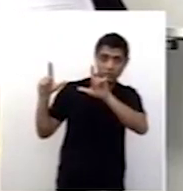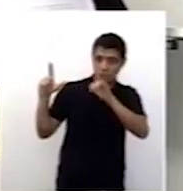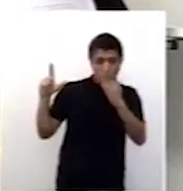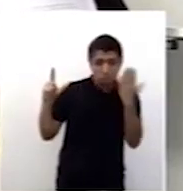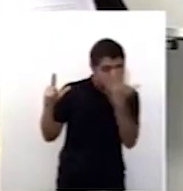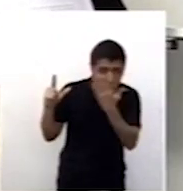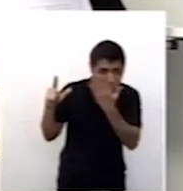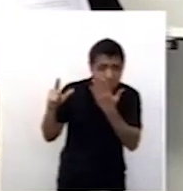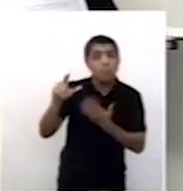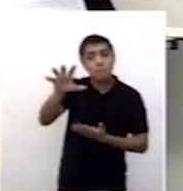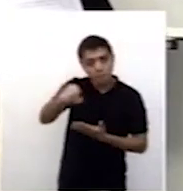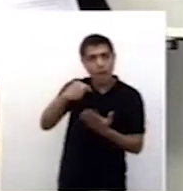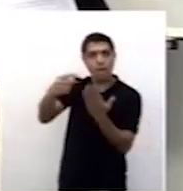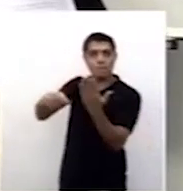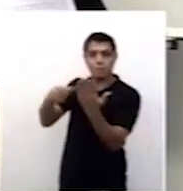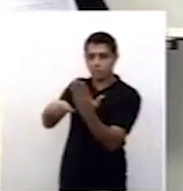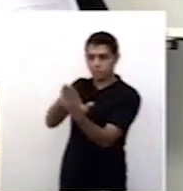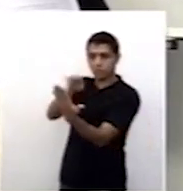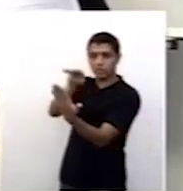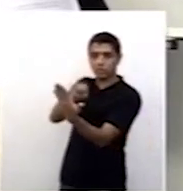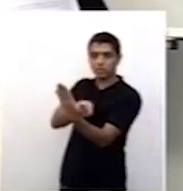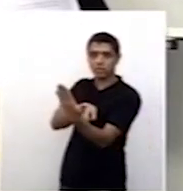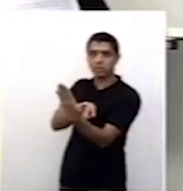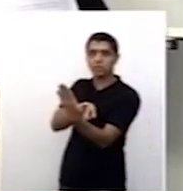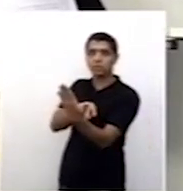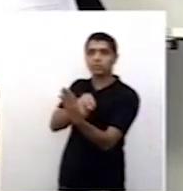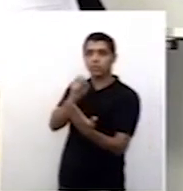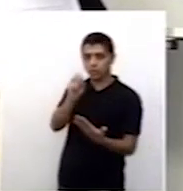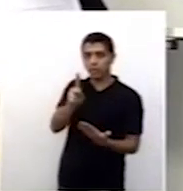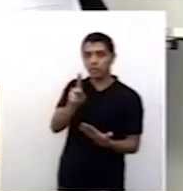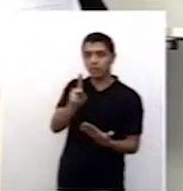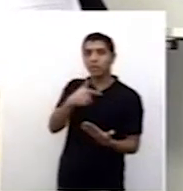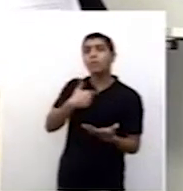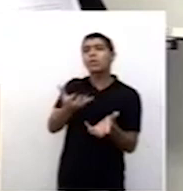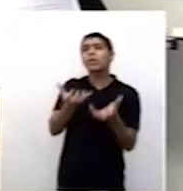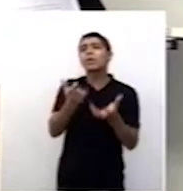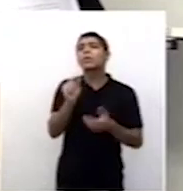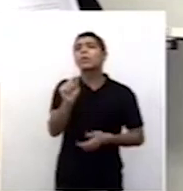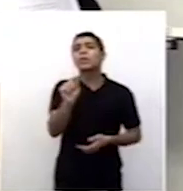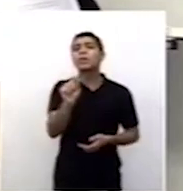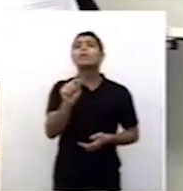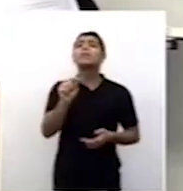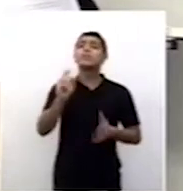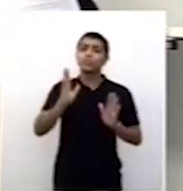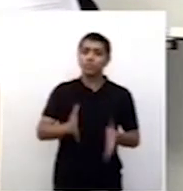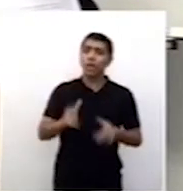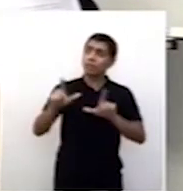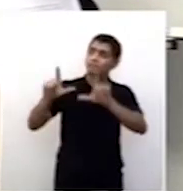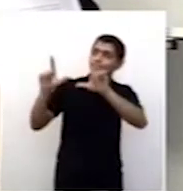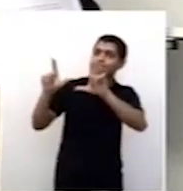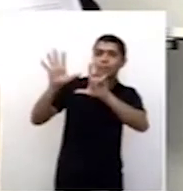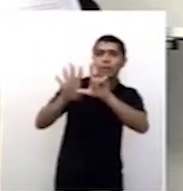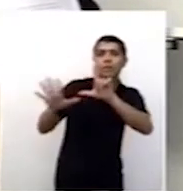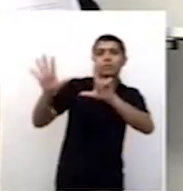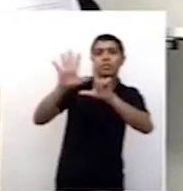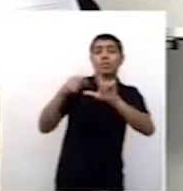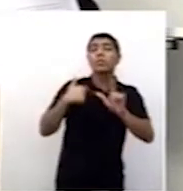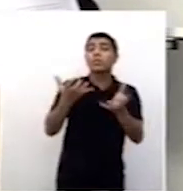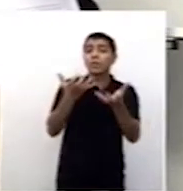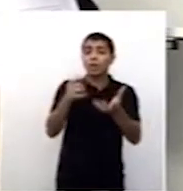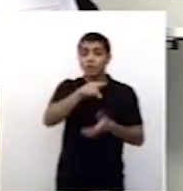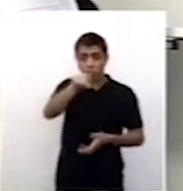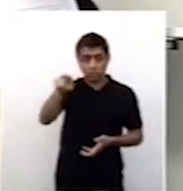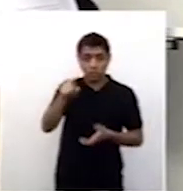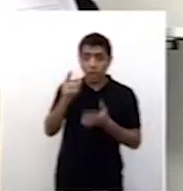acompanhar pela apostila do aluno. O que eu quero neste momento? Então, nós fizemos a leitura da imagem. Eu quero que vocês observem, vou dar 1 minutinho